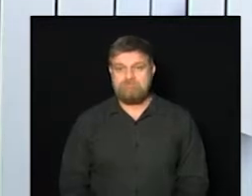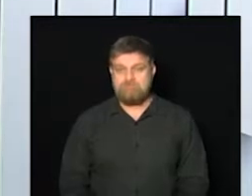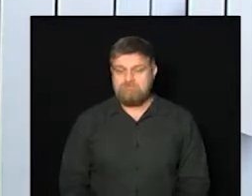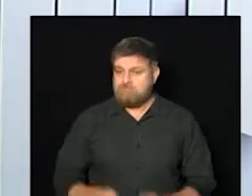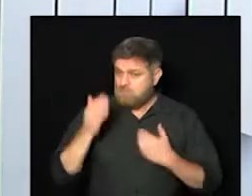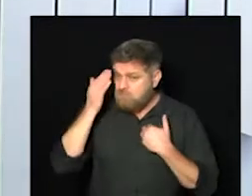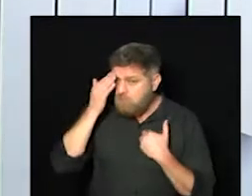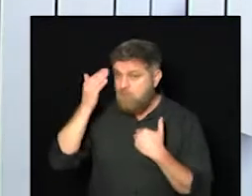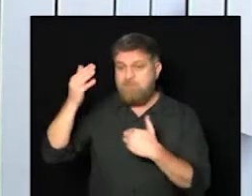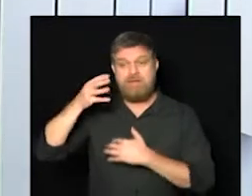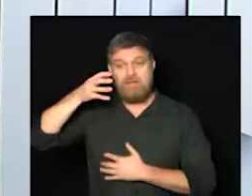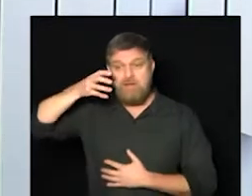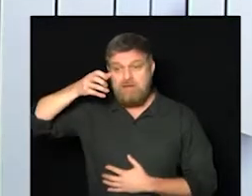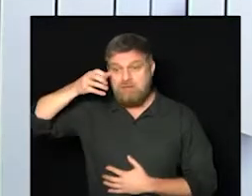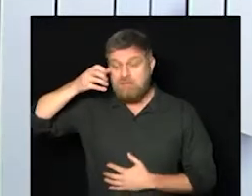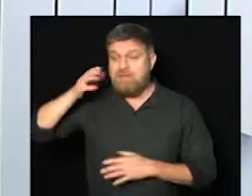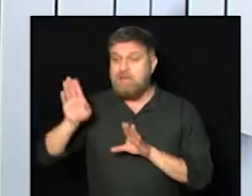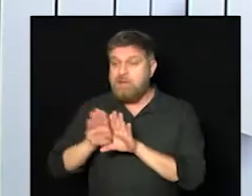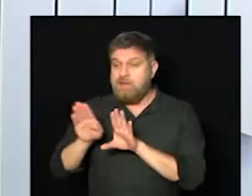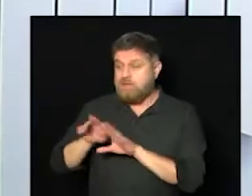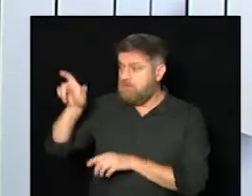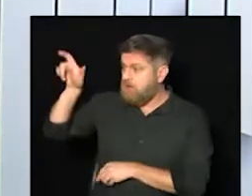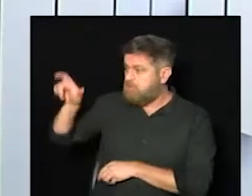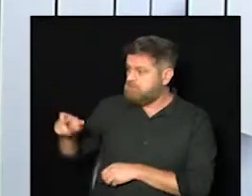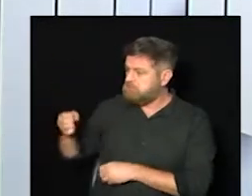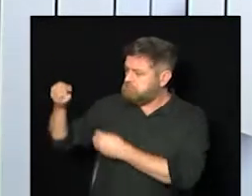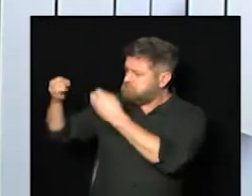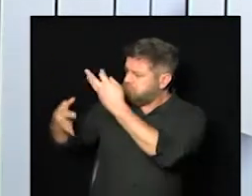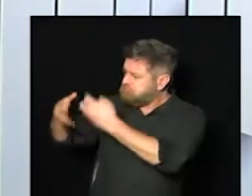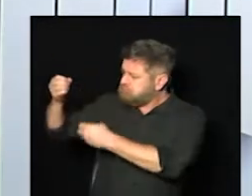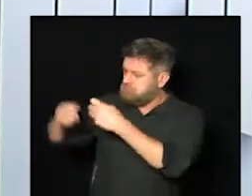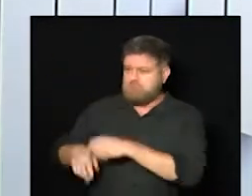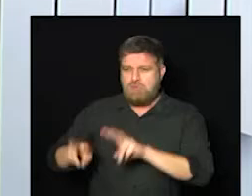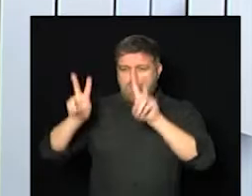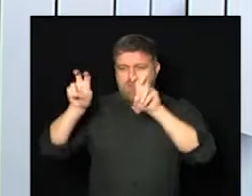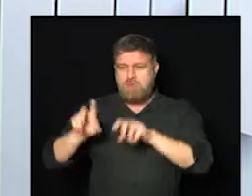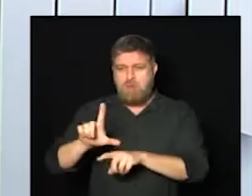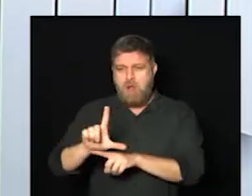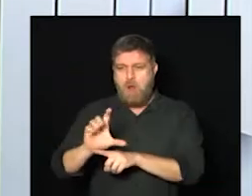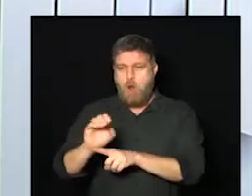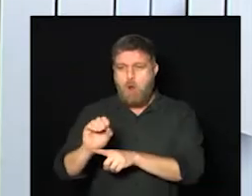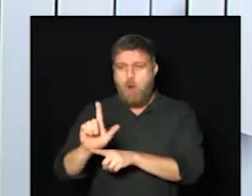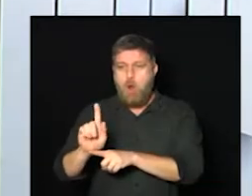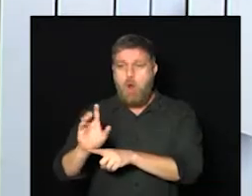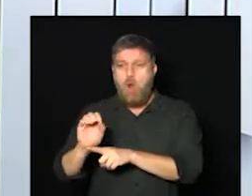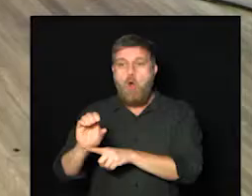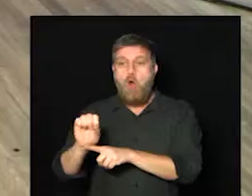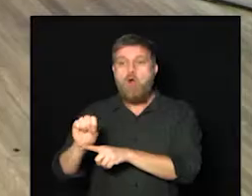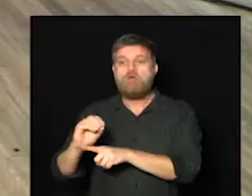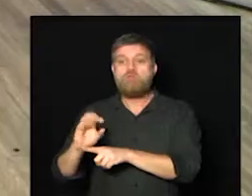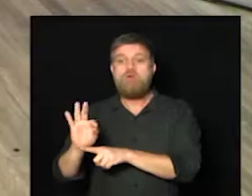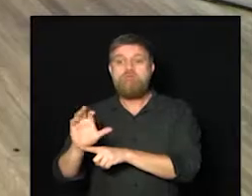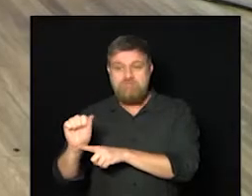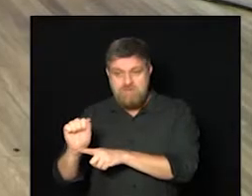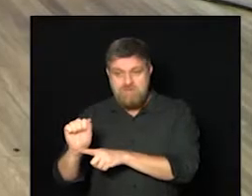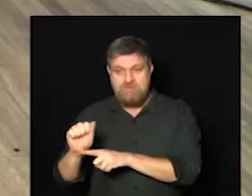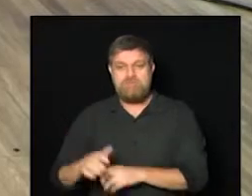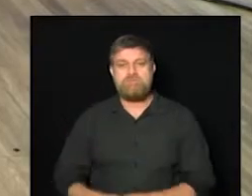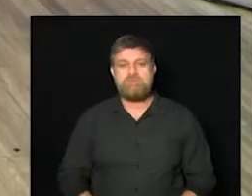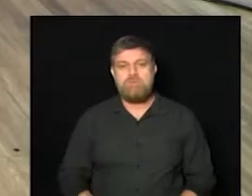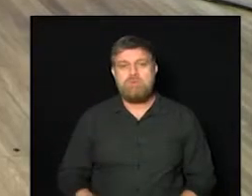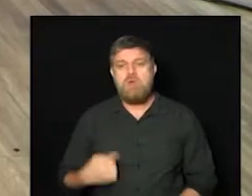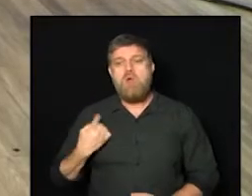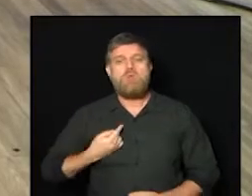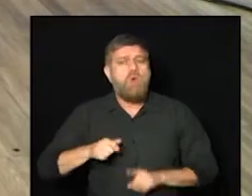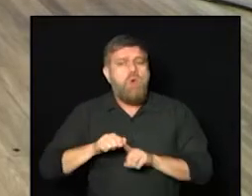Muito obrigado, André, e ao Guilherme pelas informações sobre logosofia aqui no Câmara Total. Bom, nós estamos